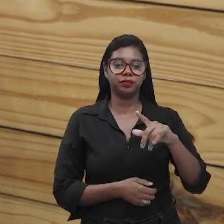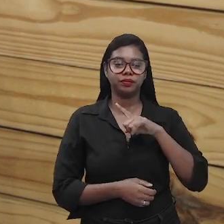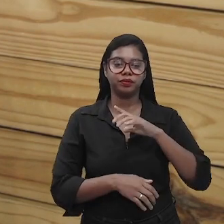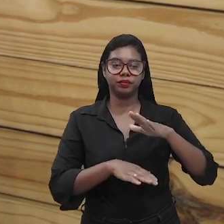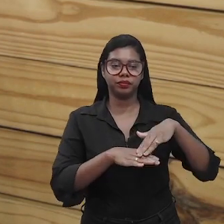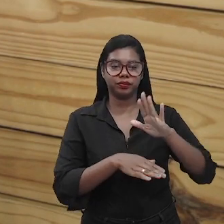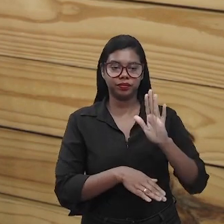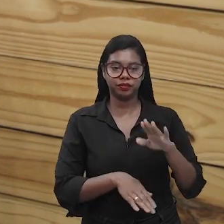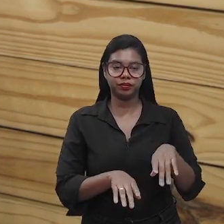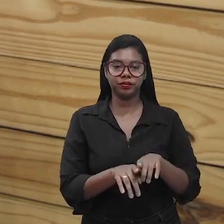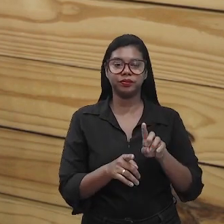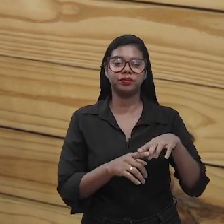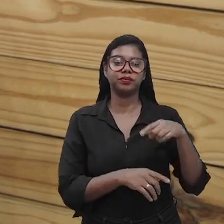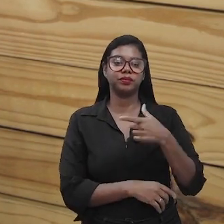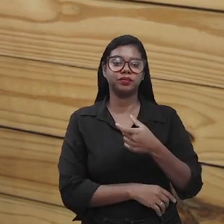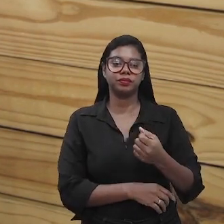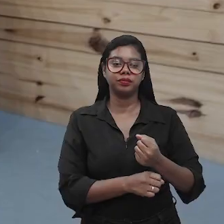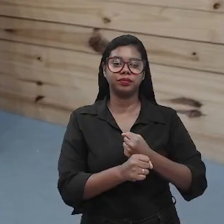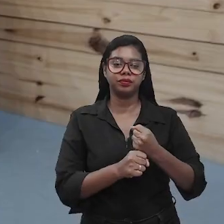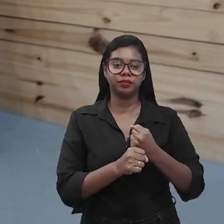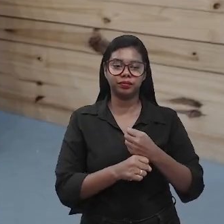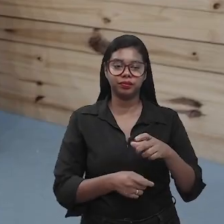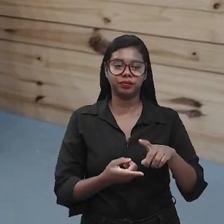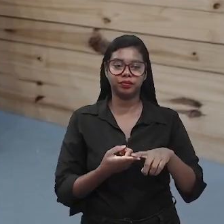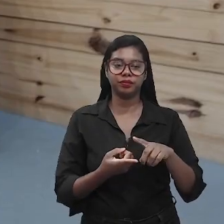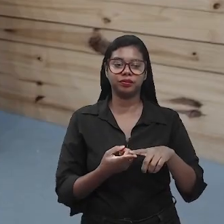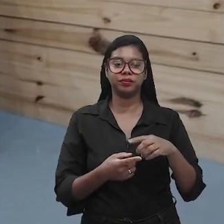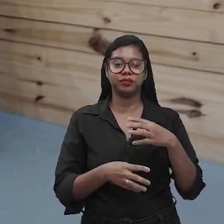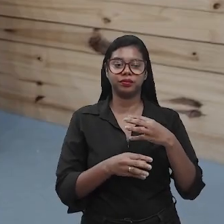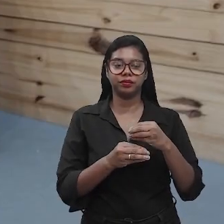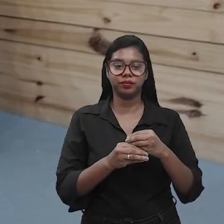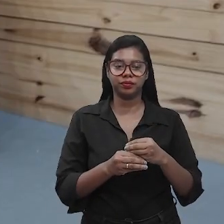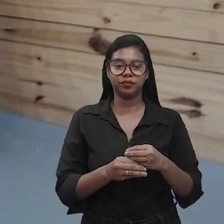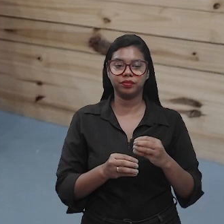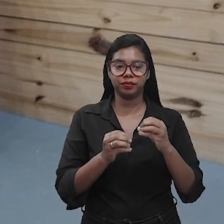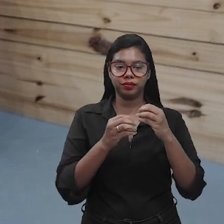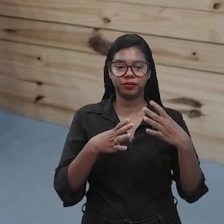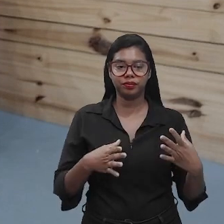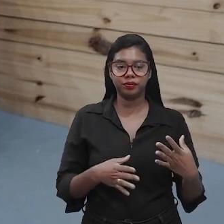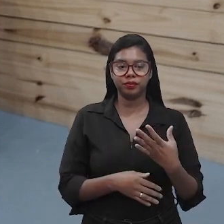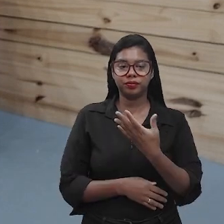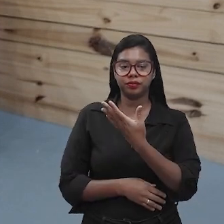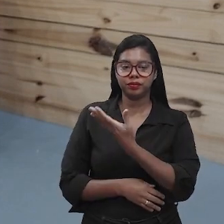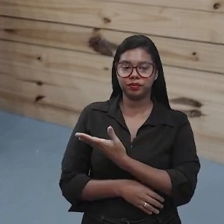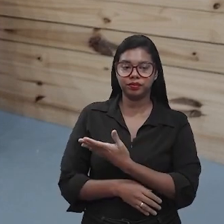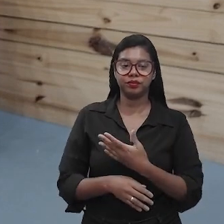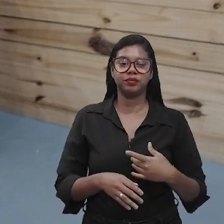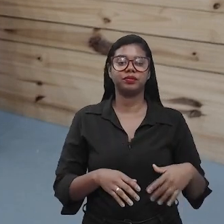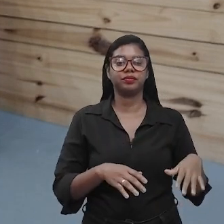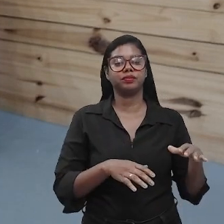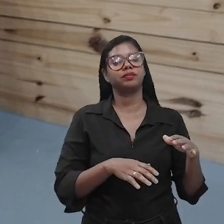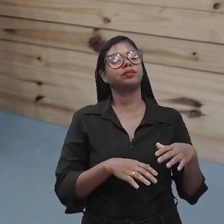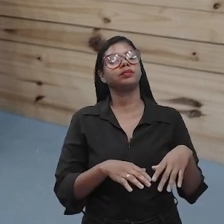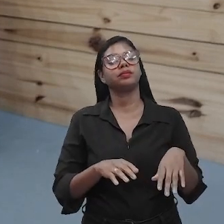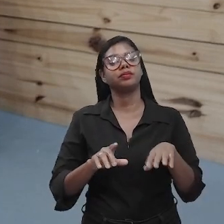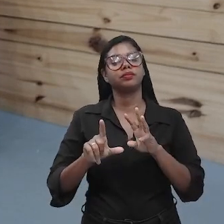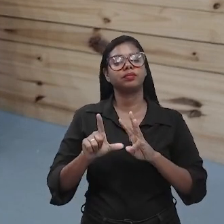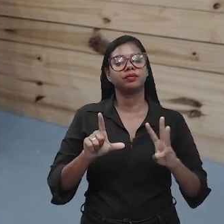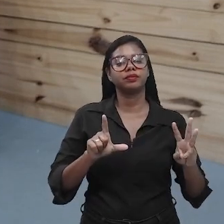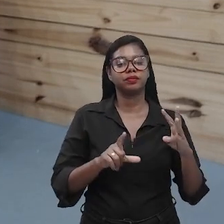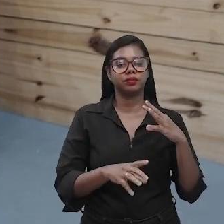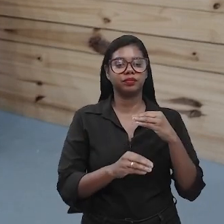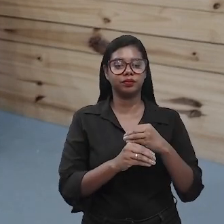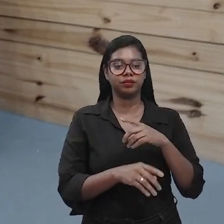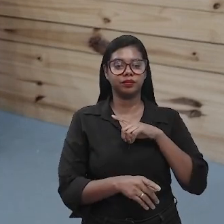anos. Então, dentro da plataforma do blog, criei uma espécie de hot site em que havia essas entradas. Claro que isso